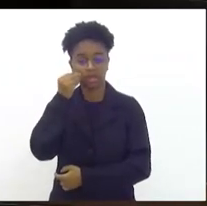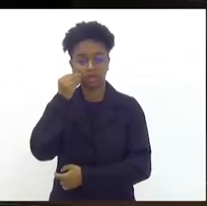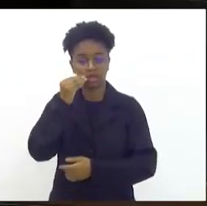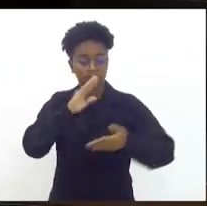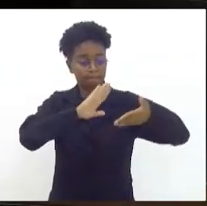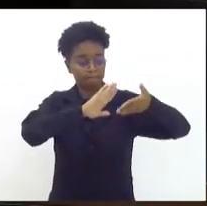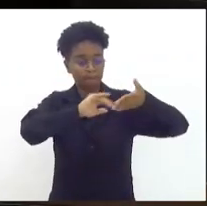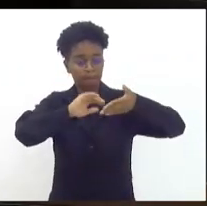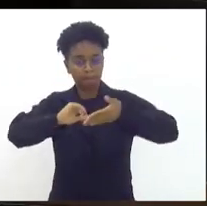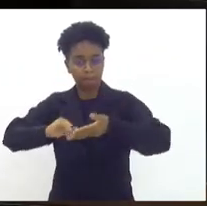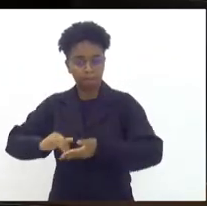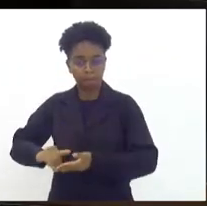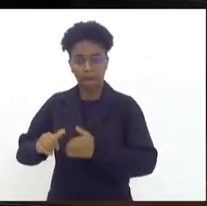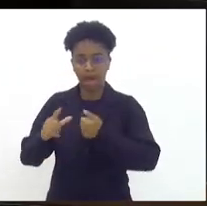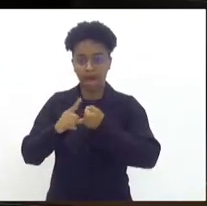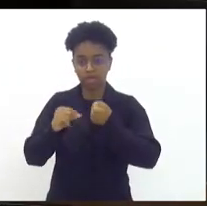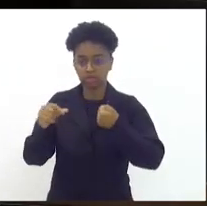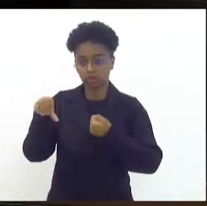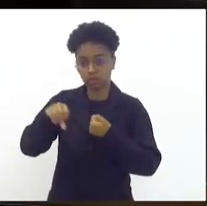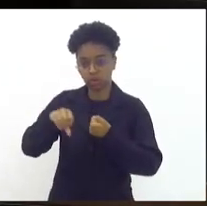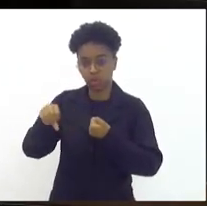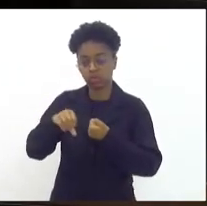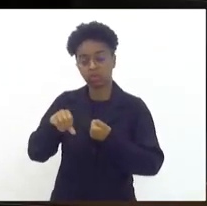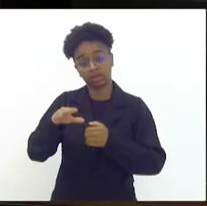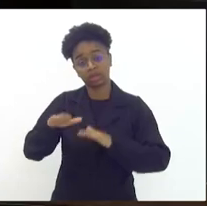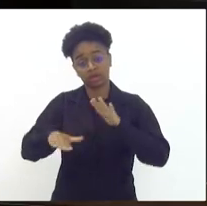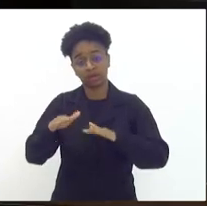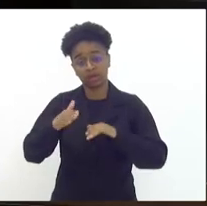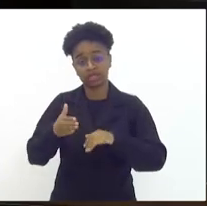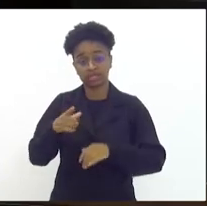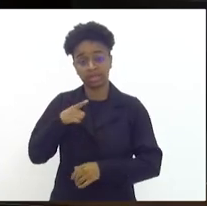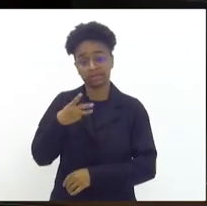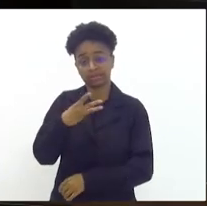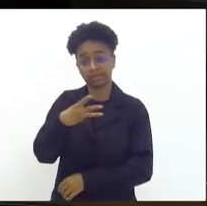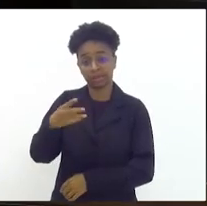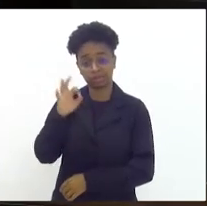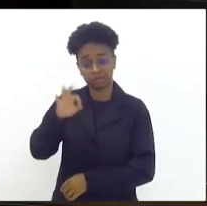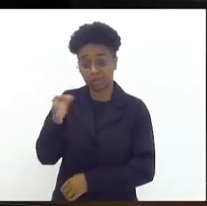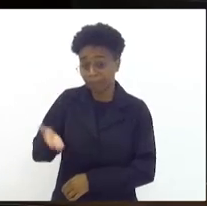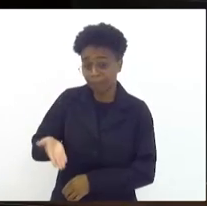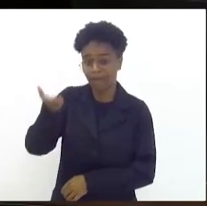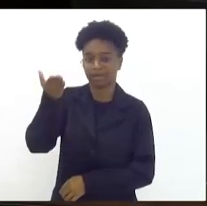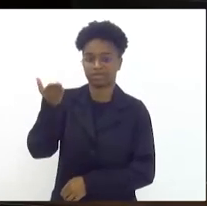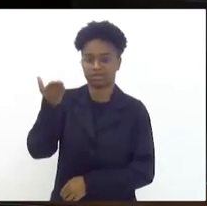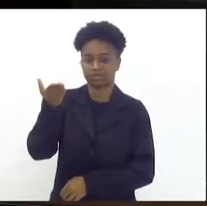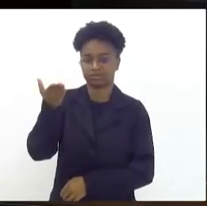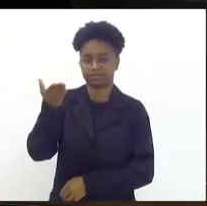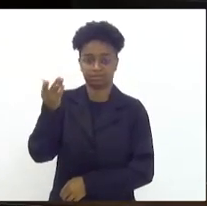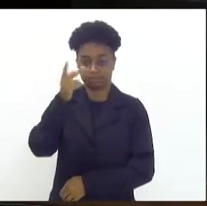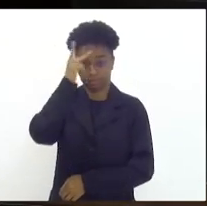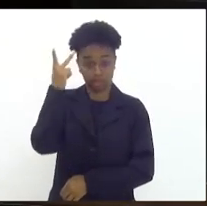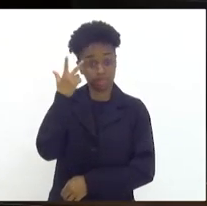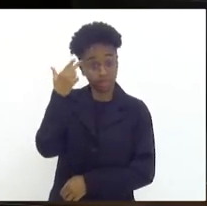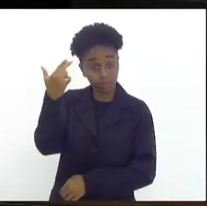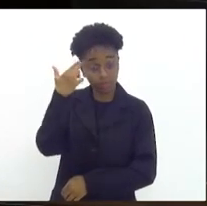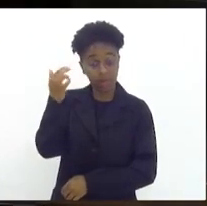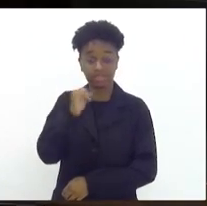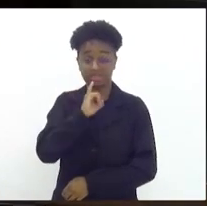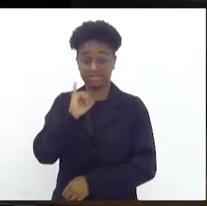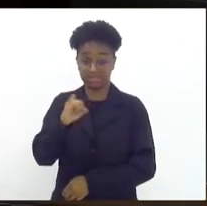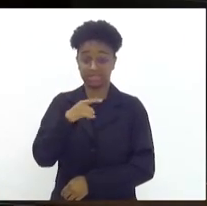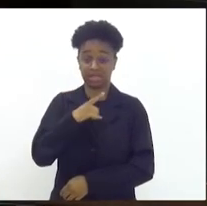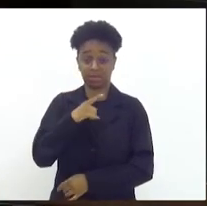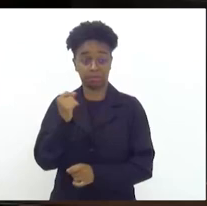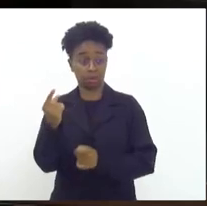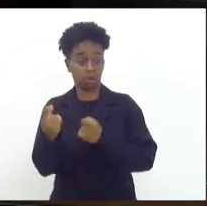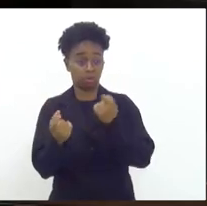do artigo 9º que provavelmente ficará acima de 33%, para os pobres Mortais né para quem tiver nas exceções